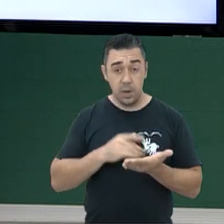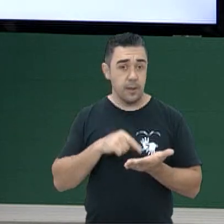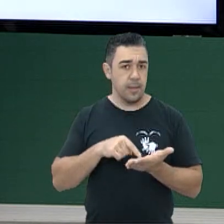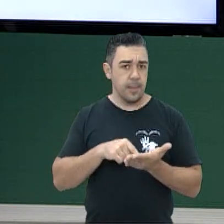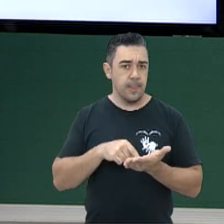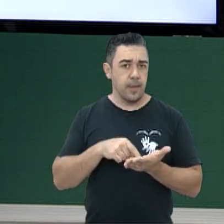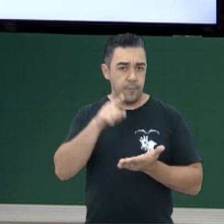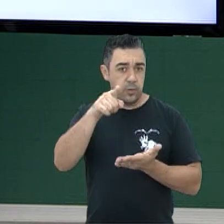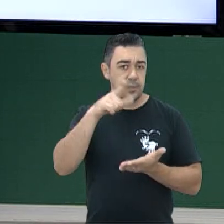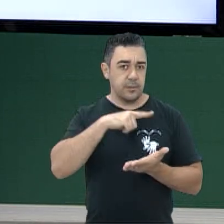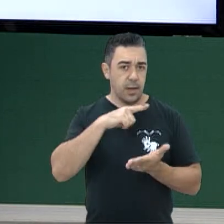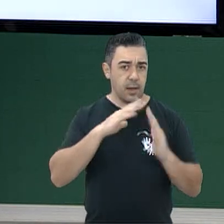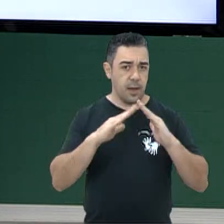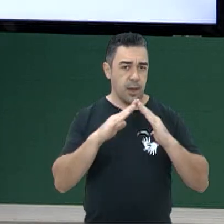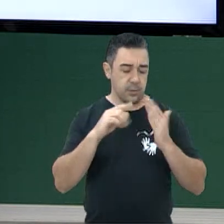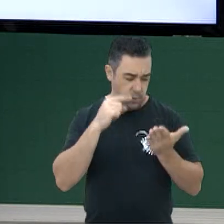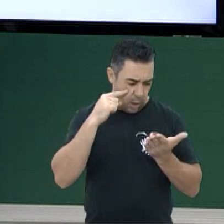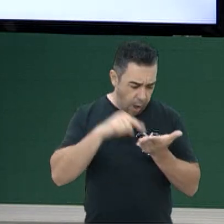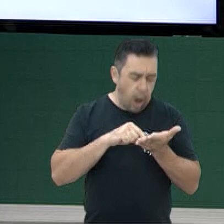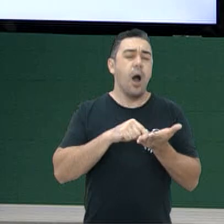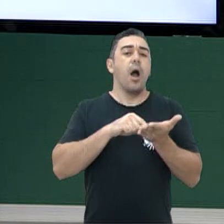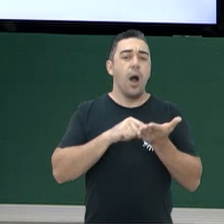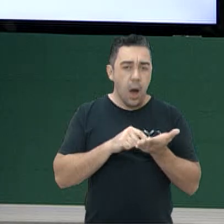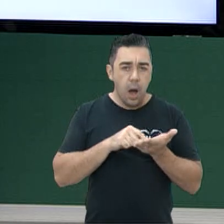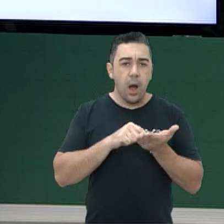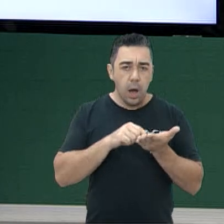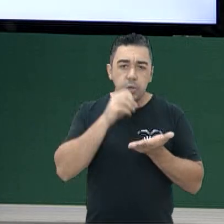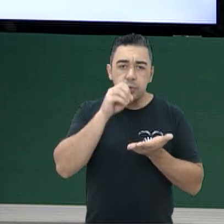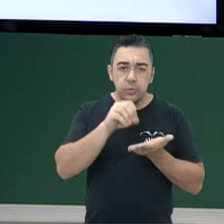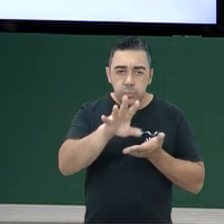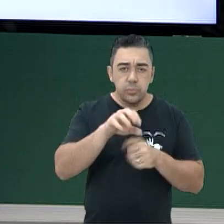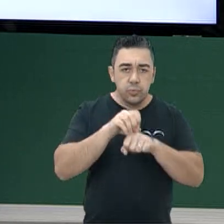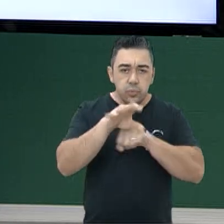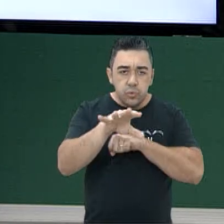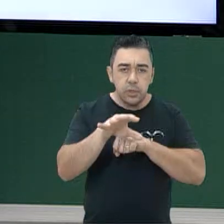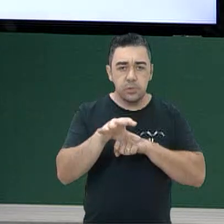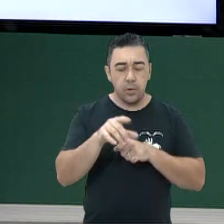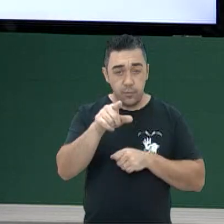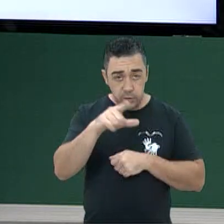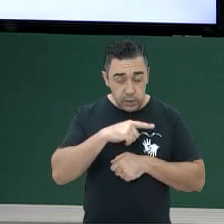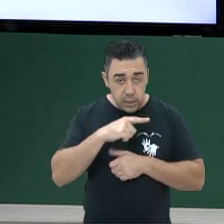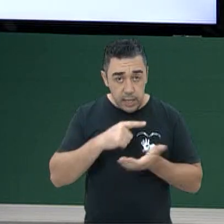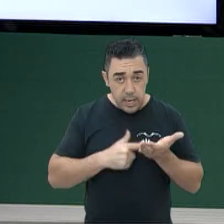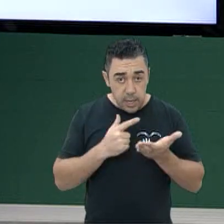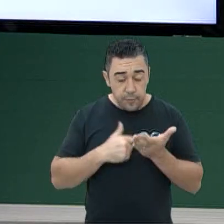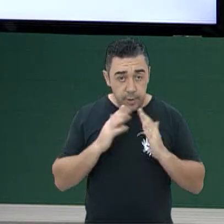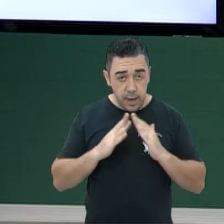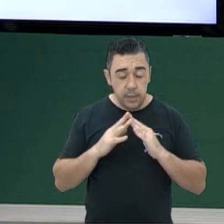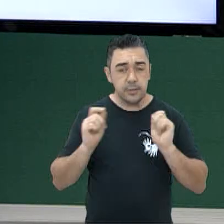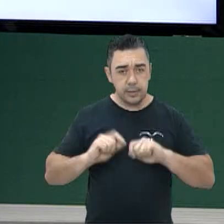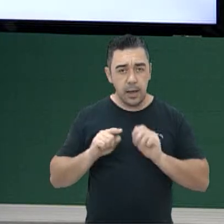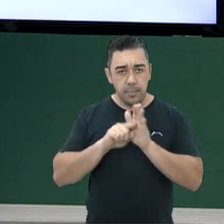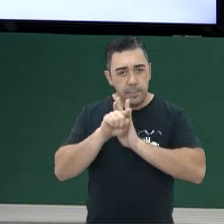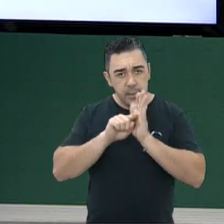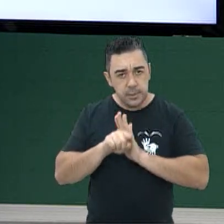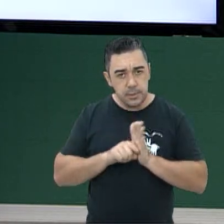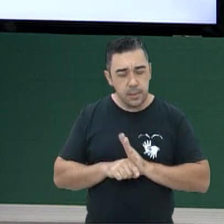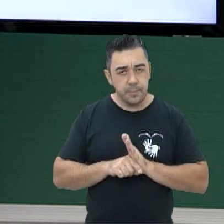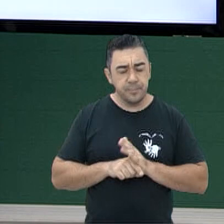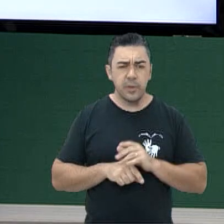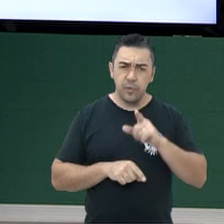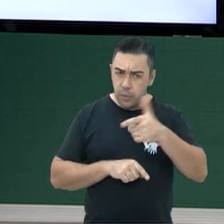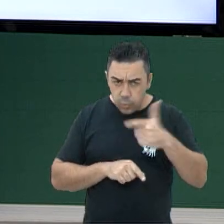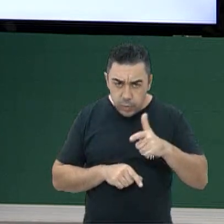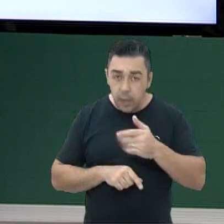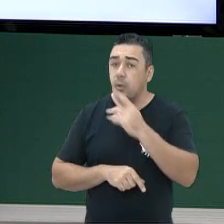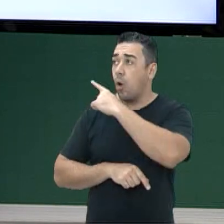estou fugindo do que vocês já estão encaminhando aí no decorrer do ensino de vocês, então quem tem o livro em casa pode ir lá dar uma olhada, quem não tem,